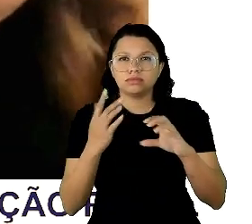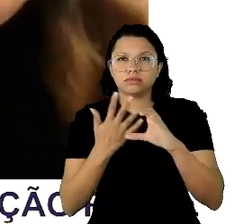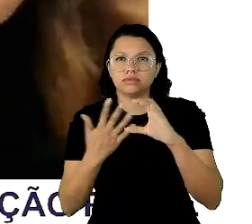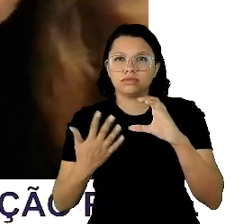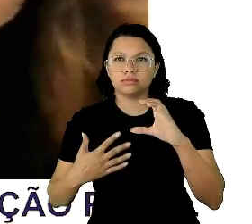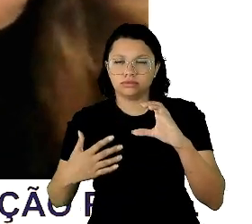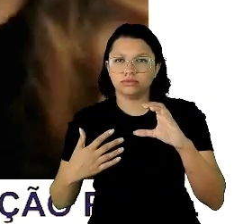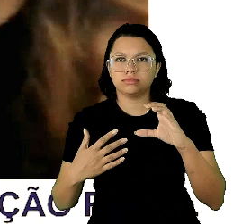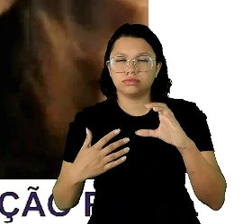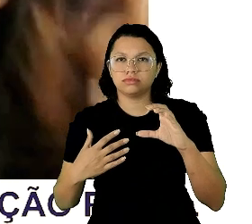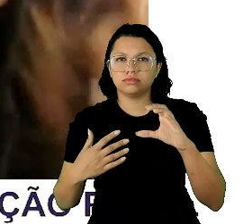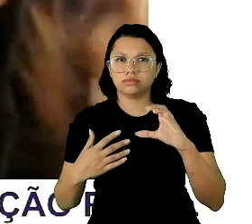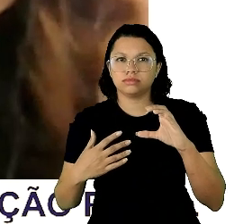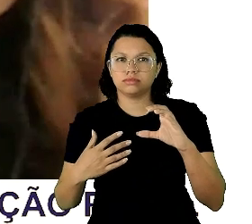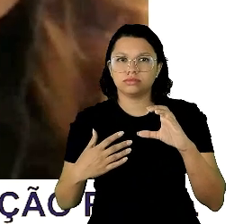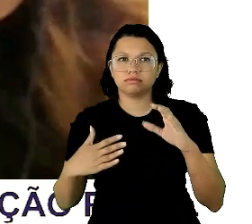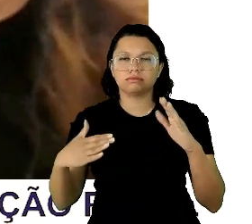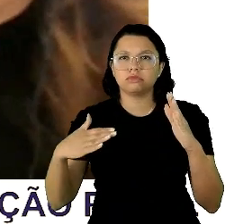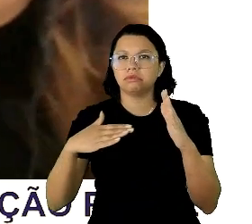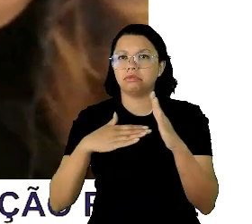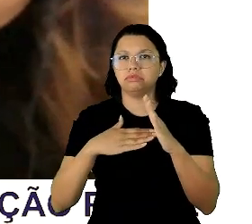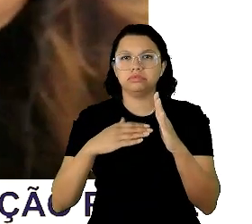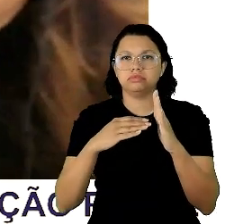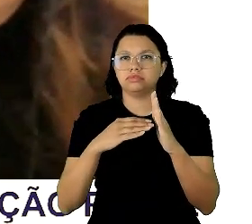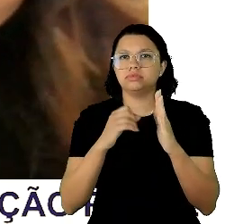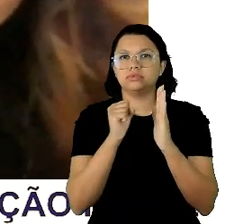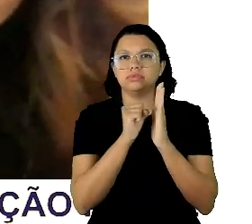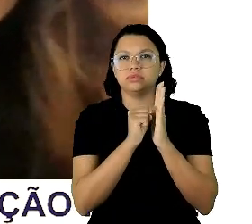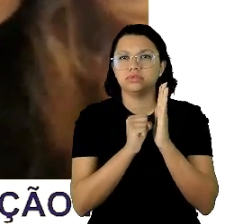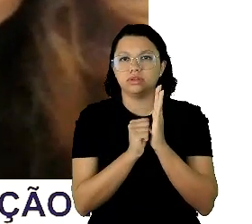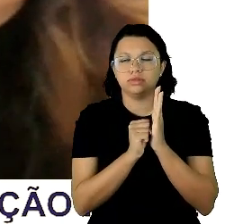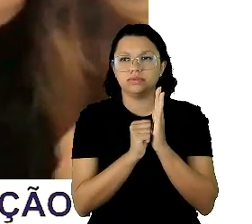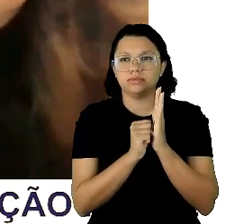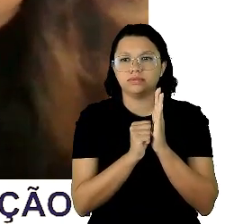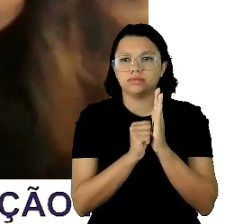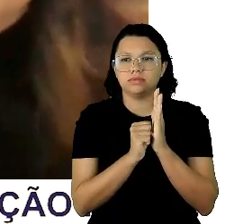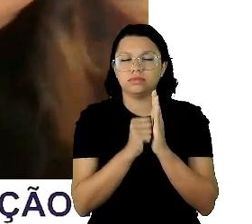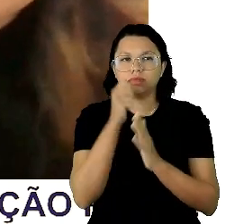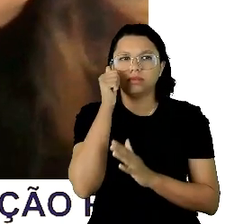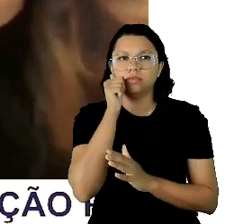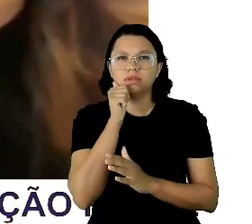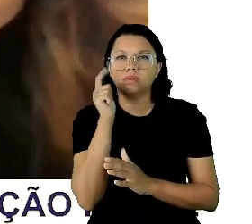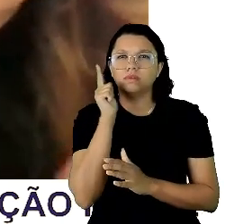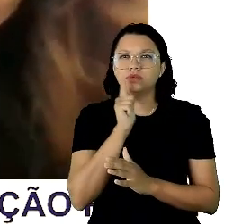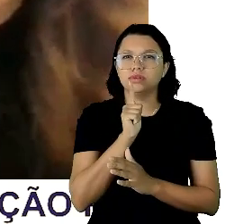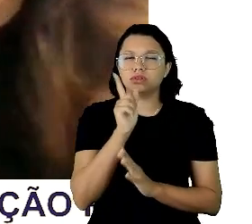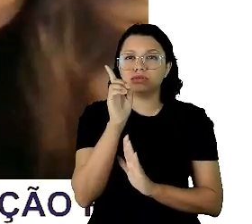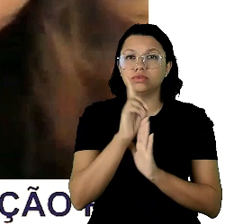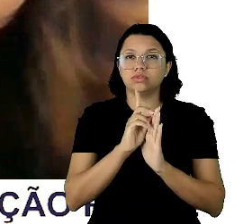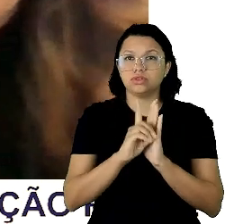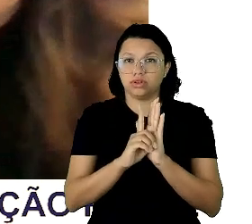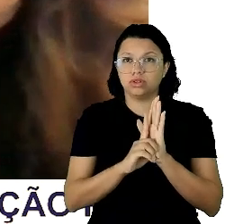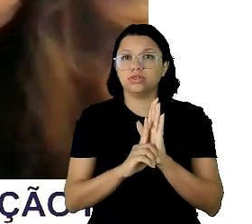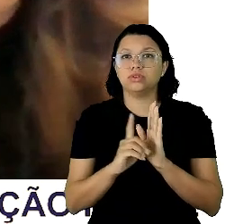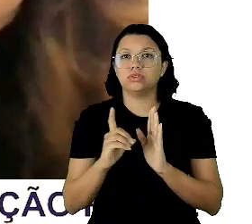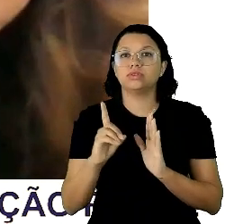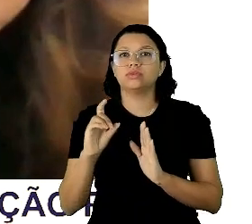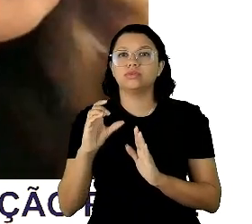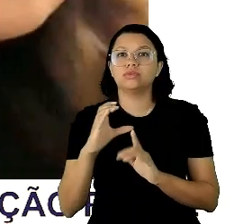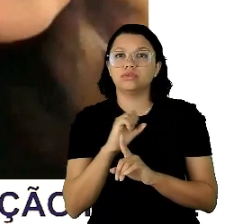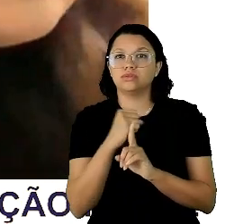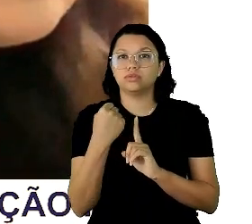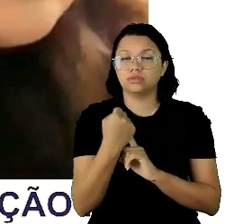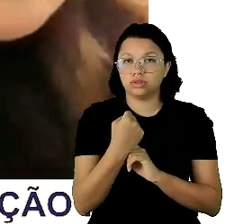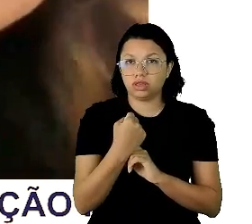do último século, não precisa ir longe, a mulher foi conquistando seus direitos civis muito paulatinamente,